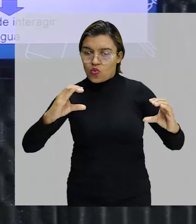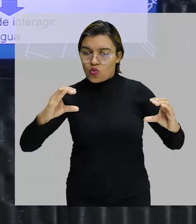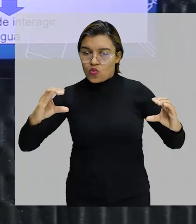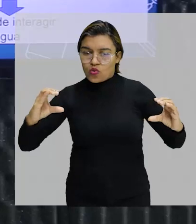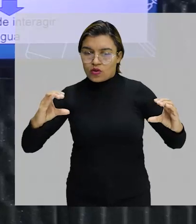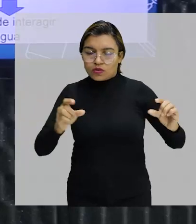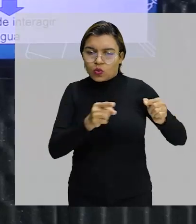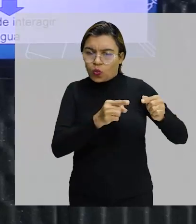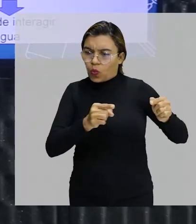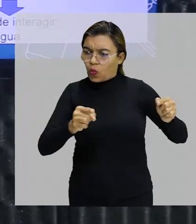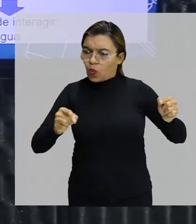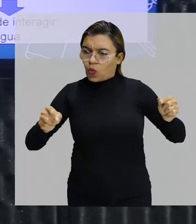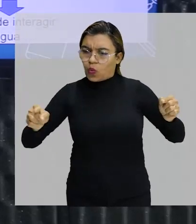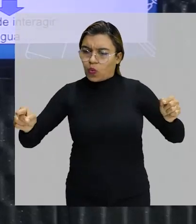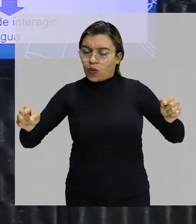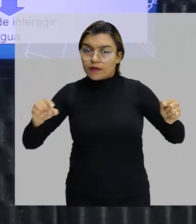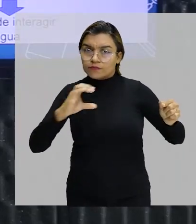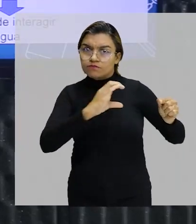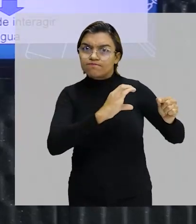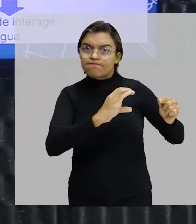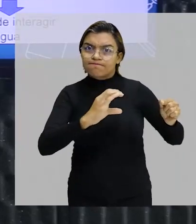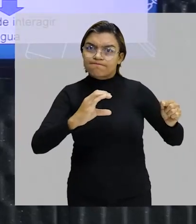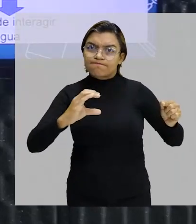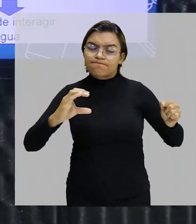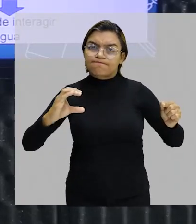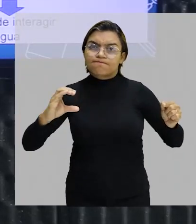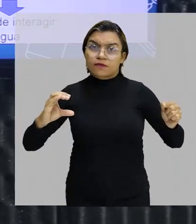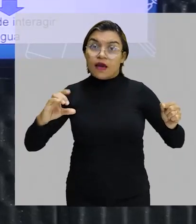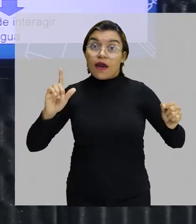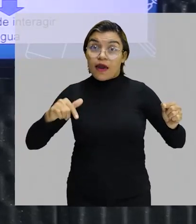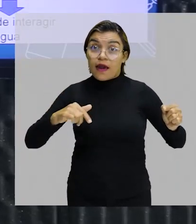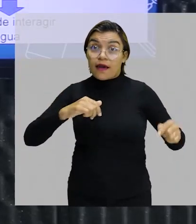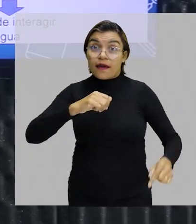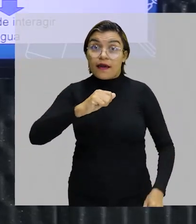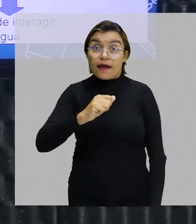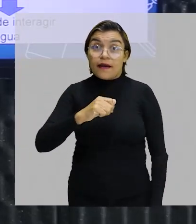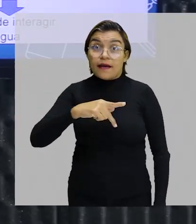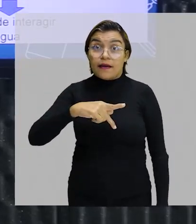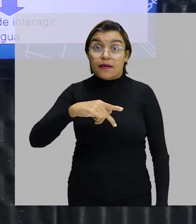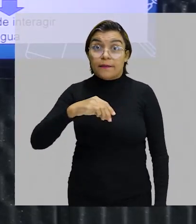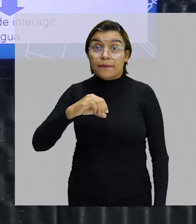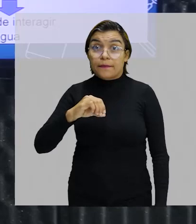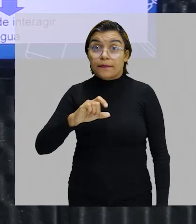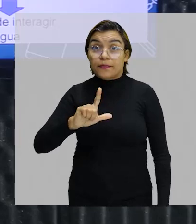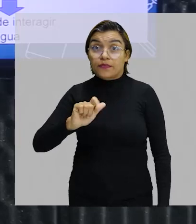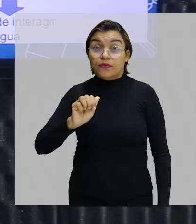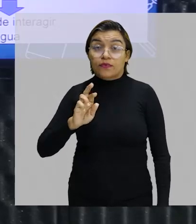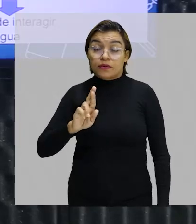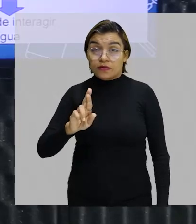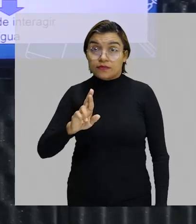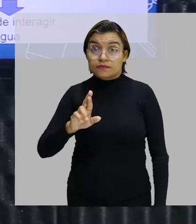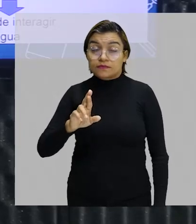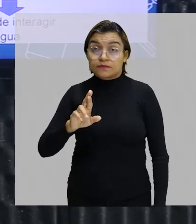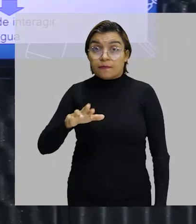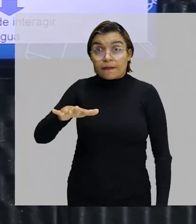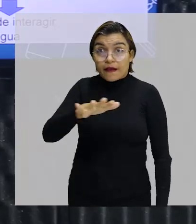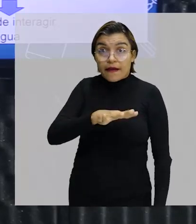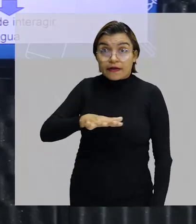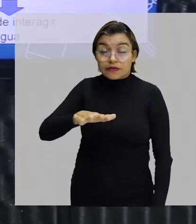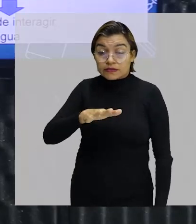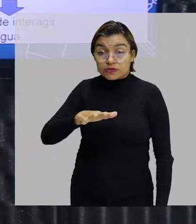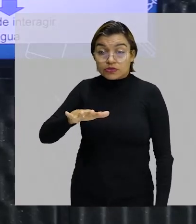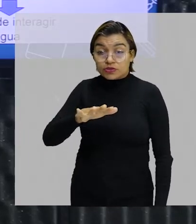de carbonos vai ser uma cadeia apolar, certo? Essa região